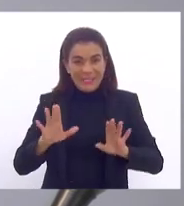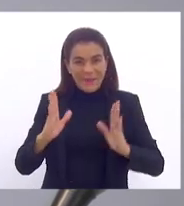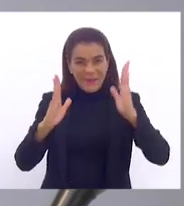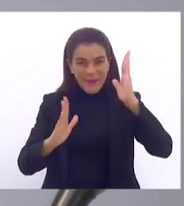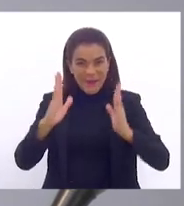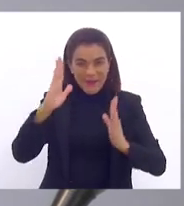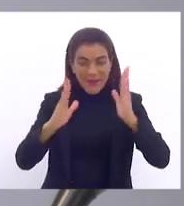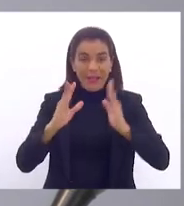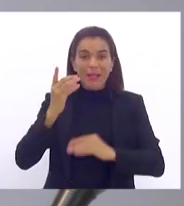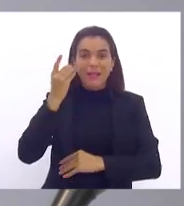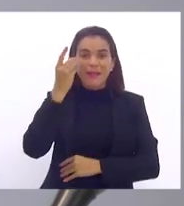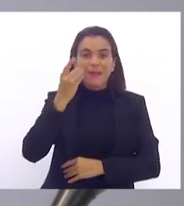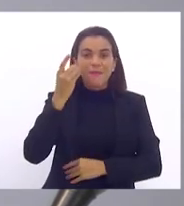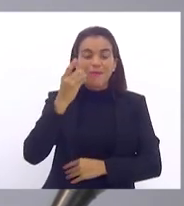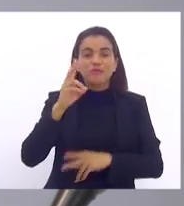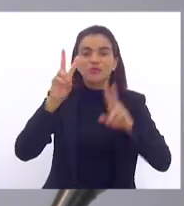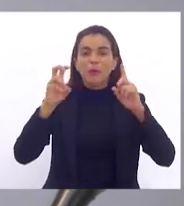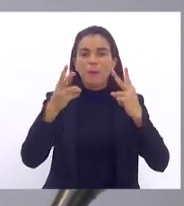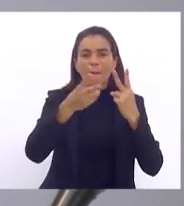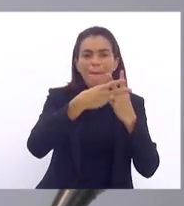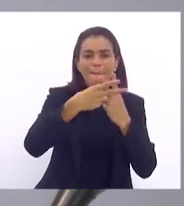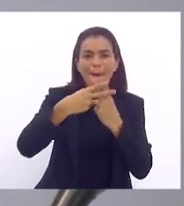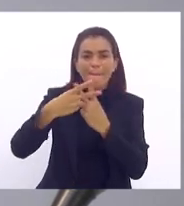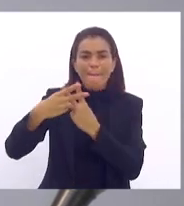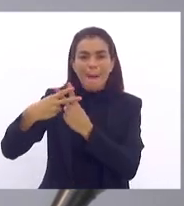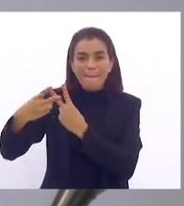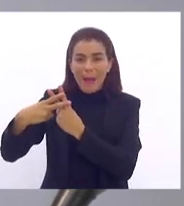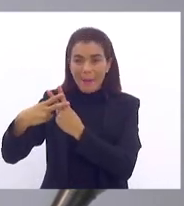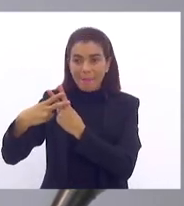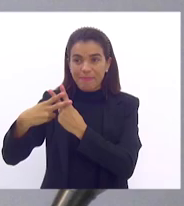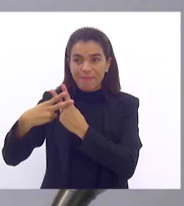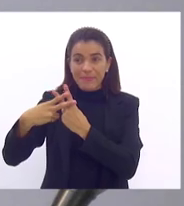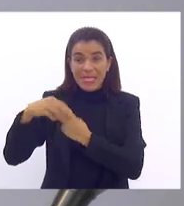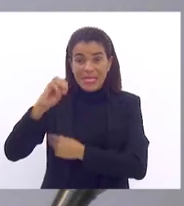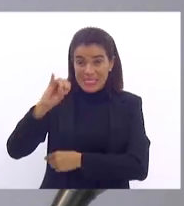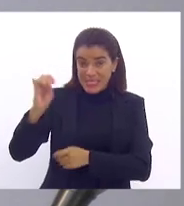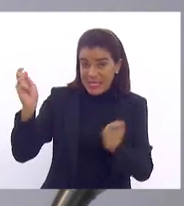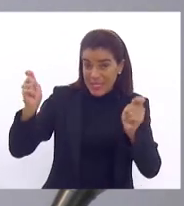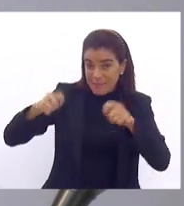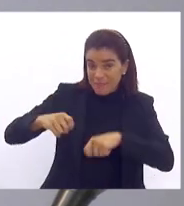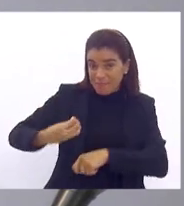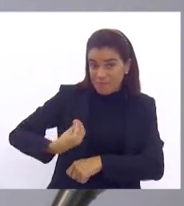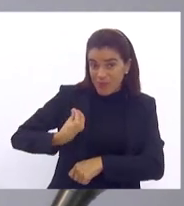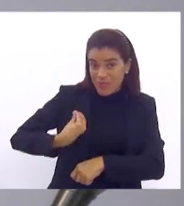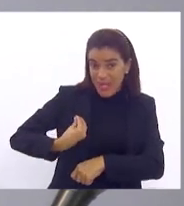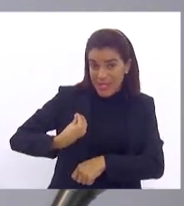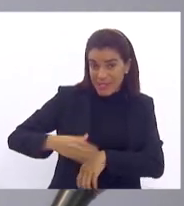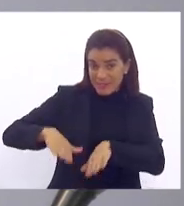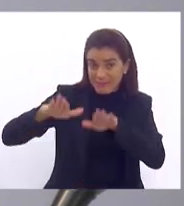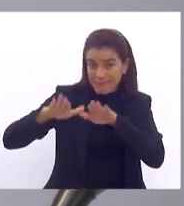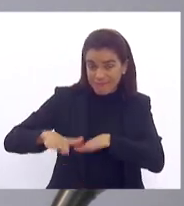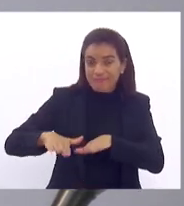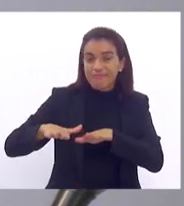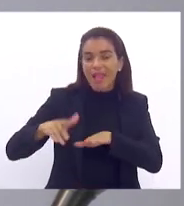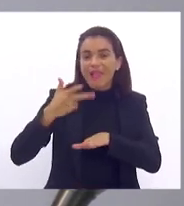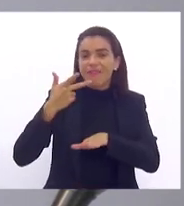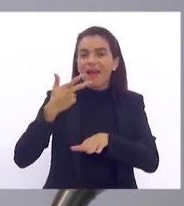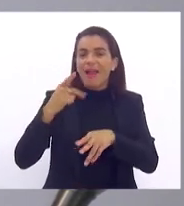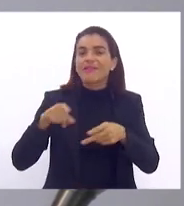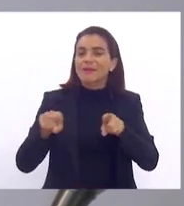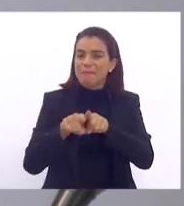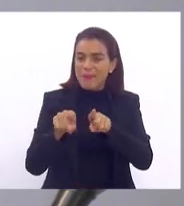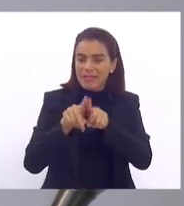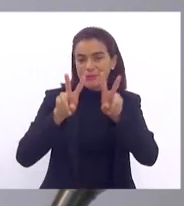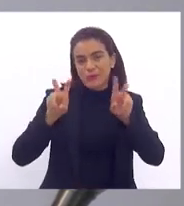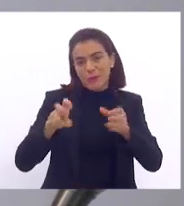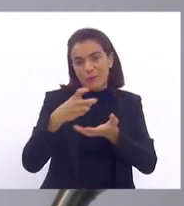Deputado das prisões mas se tivesse mais tempo ele citaria o caso do